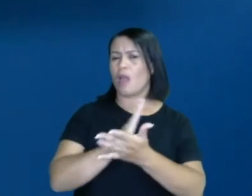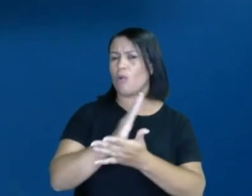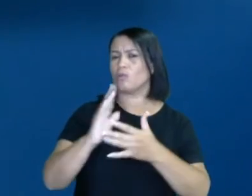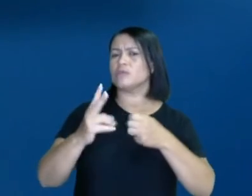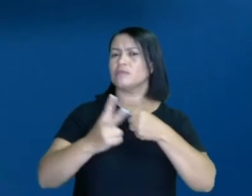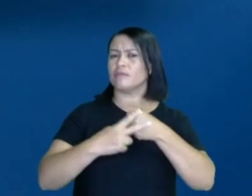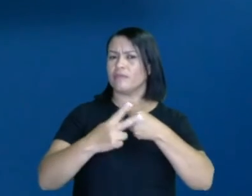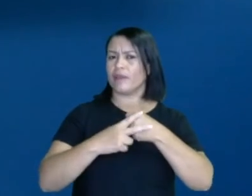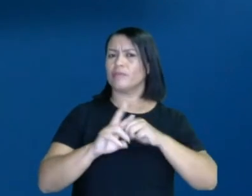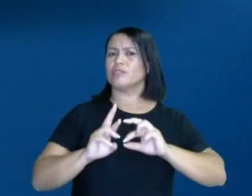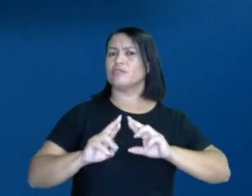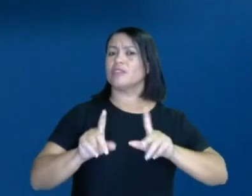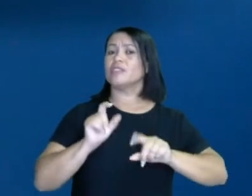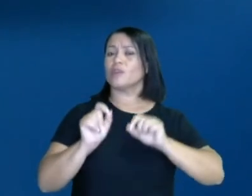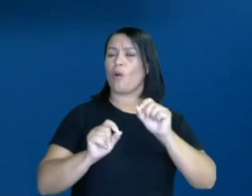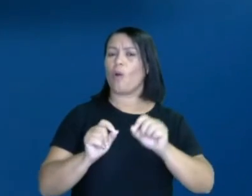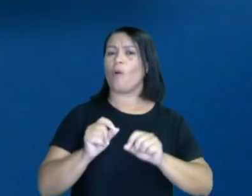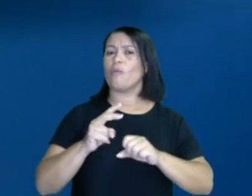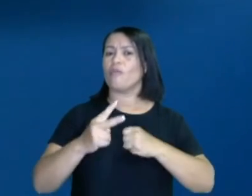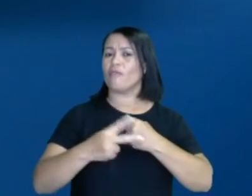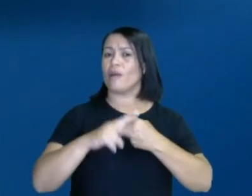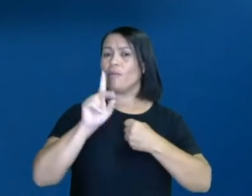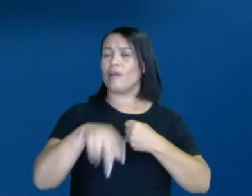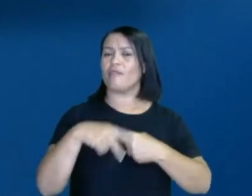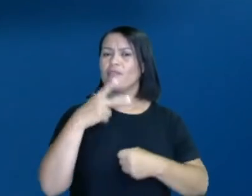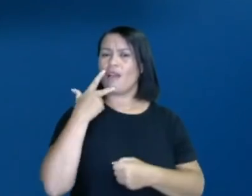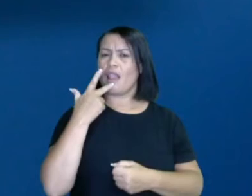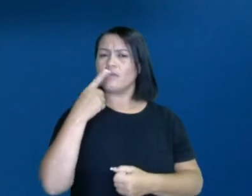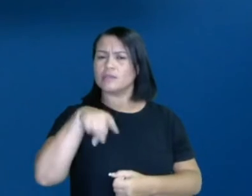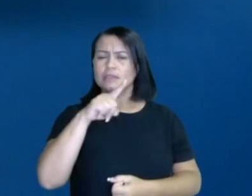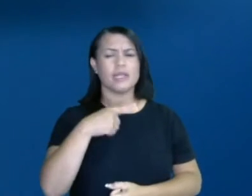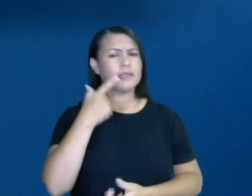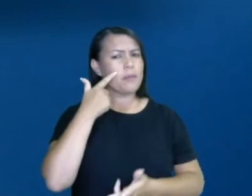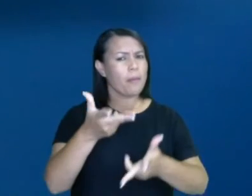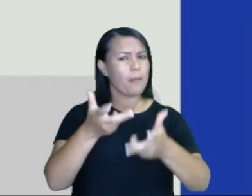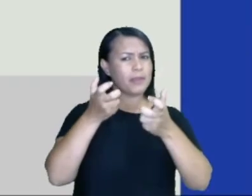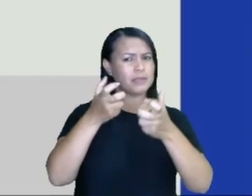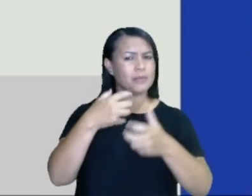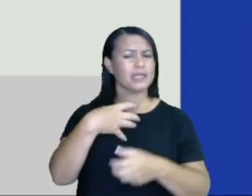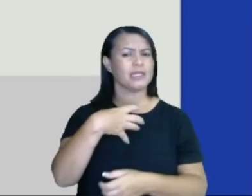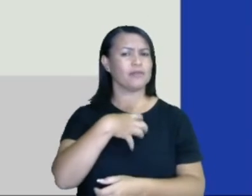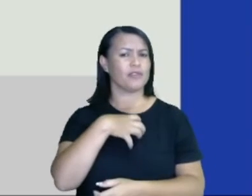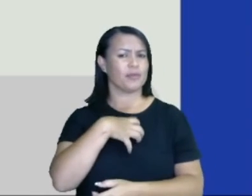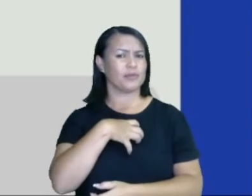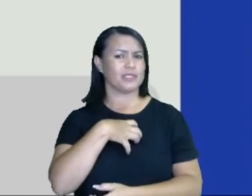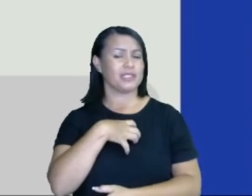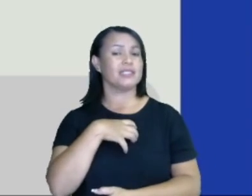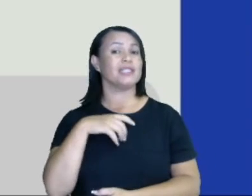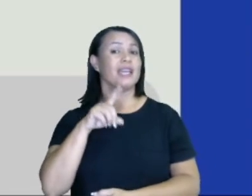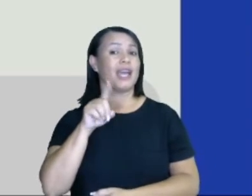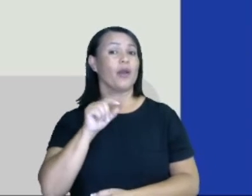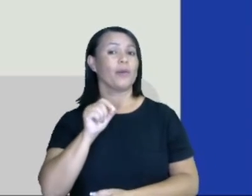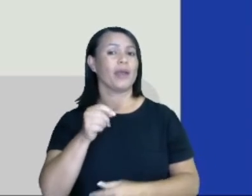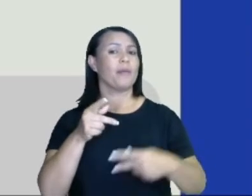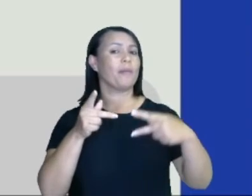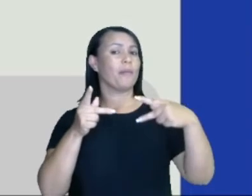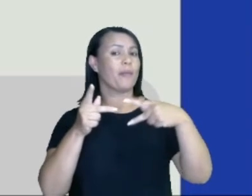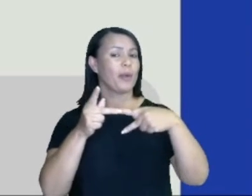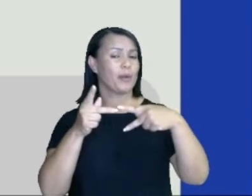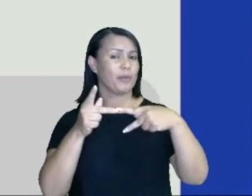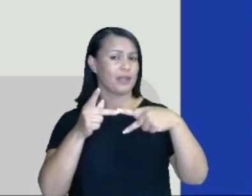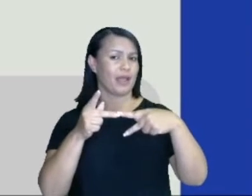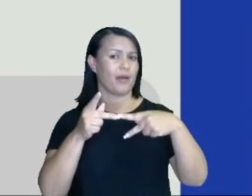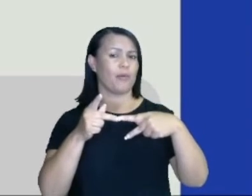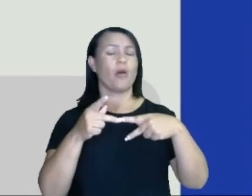de como o verbo é falado. E vocês estão percebendo que o verbo sentir-se é um verbo pronominal, então